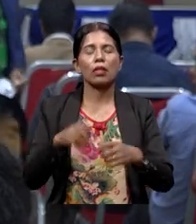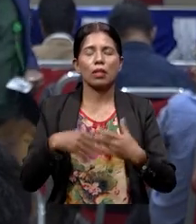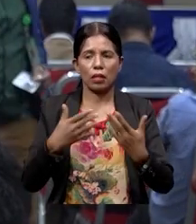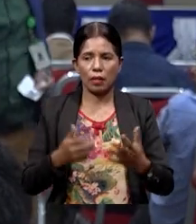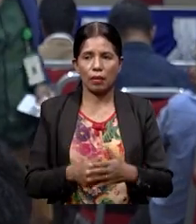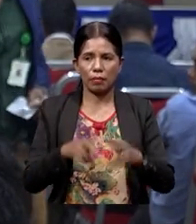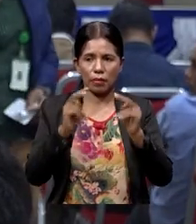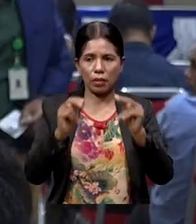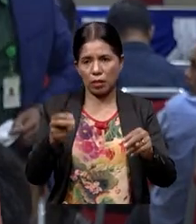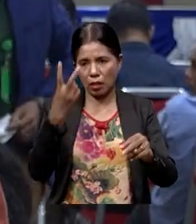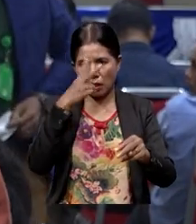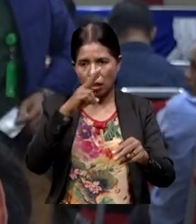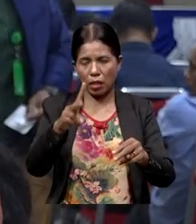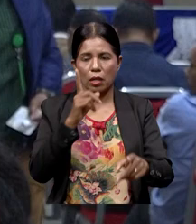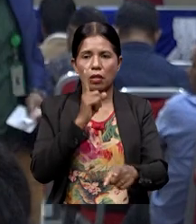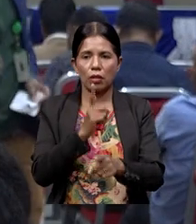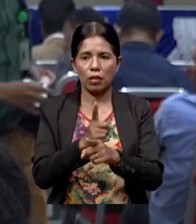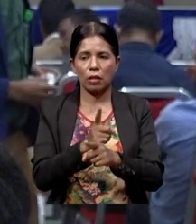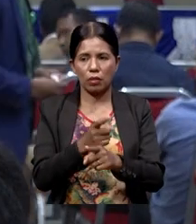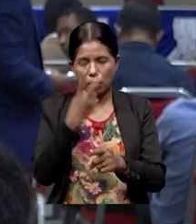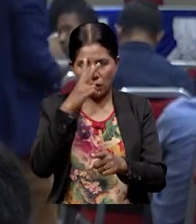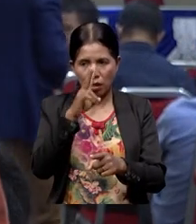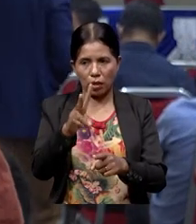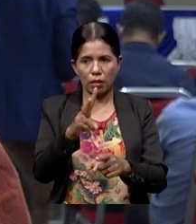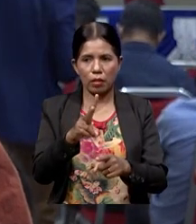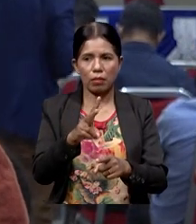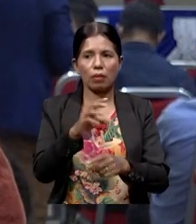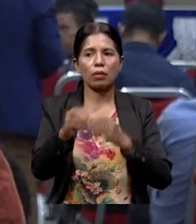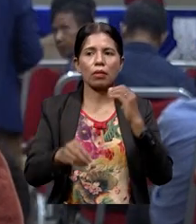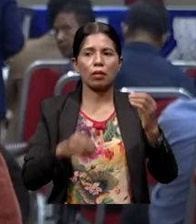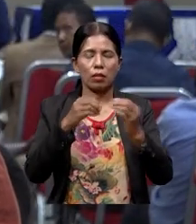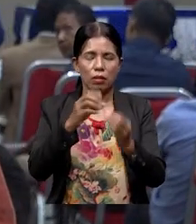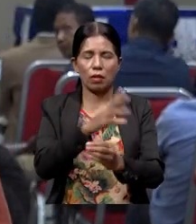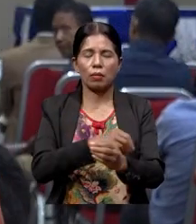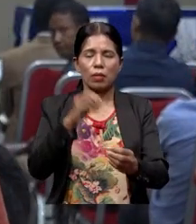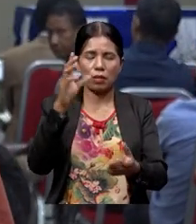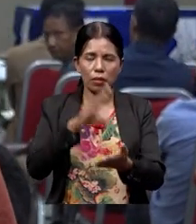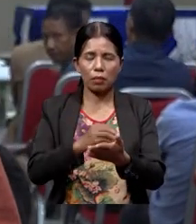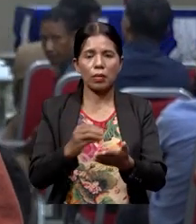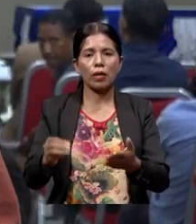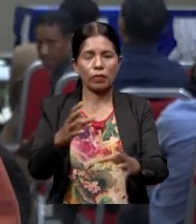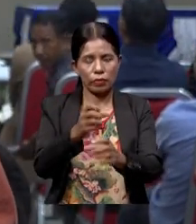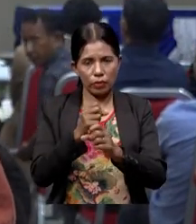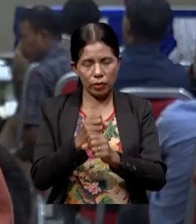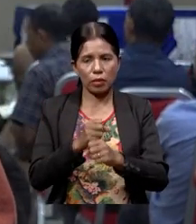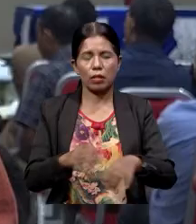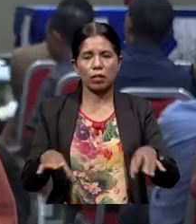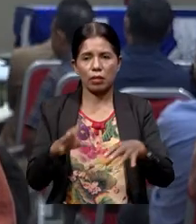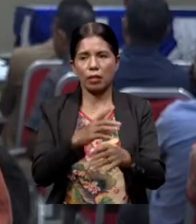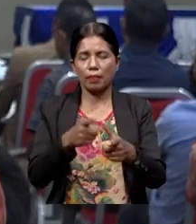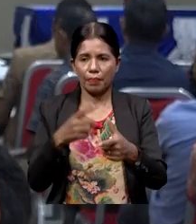ne precisa hare klian liu ho di hare parte aprovisionamento tenderização no mos ita